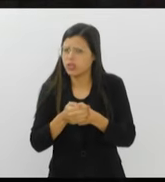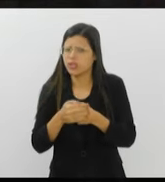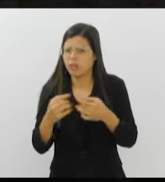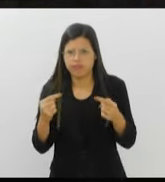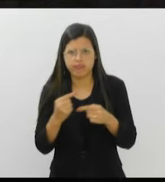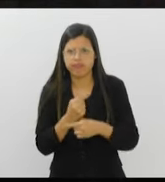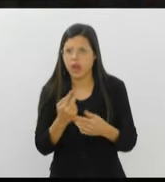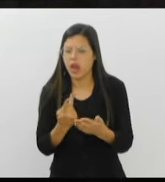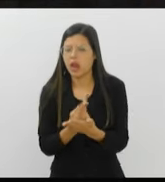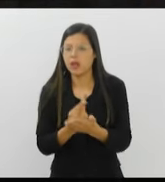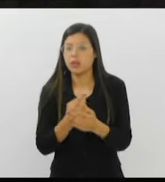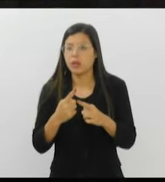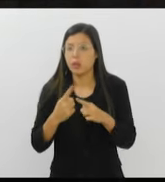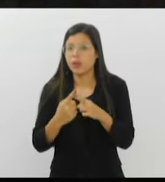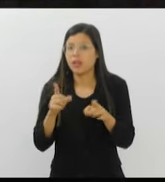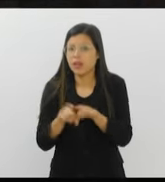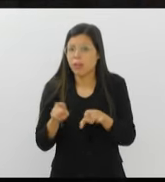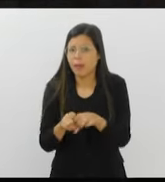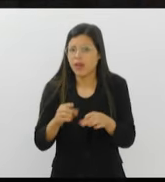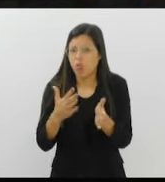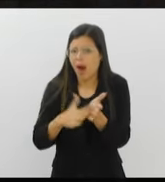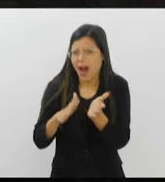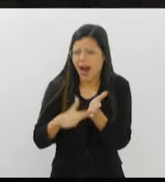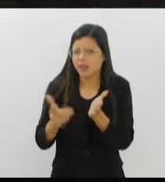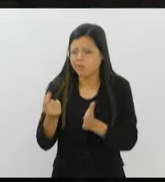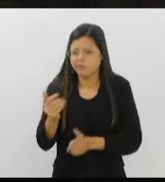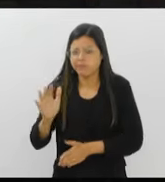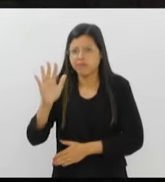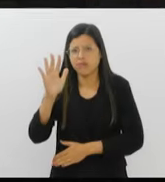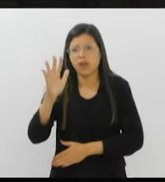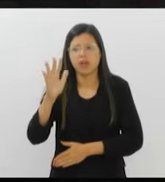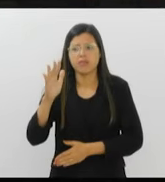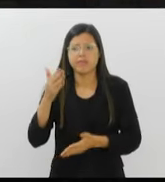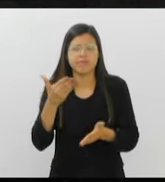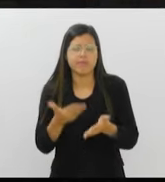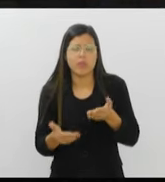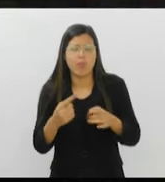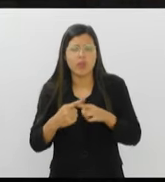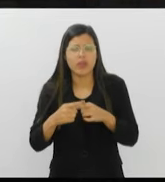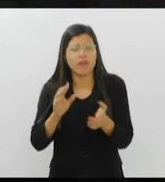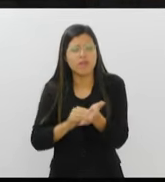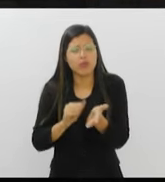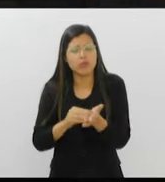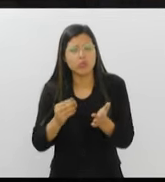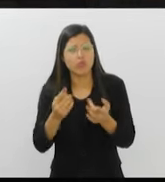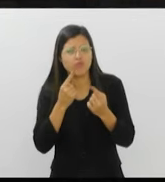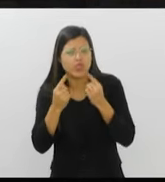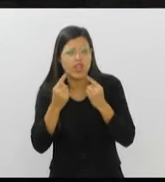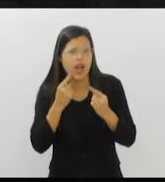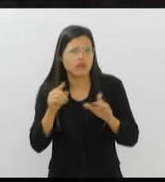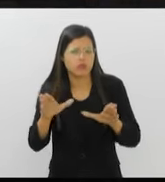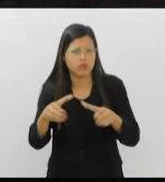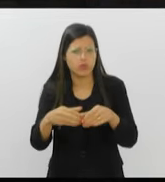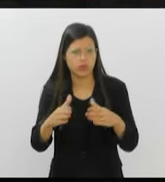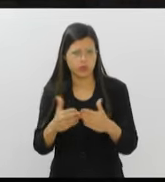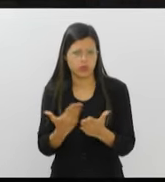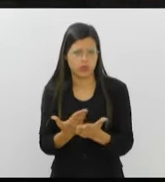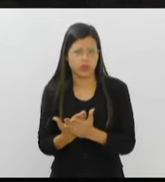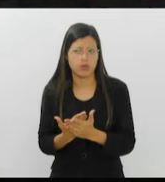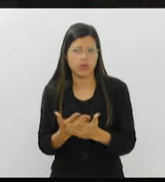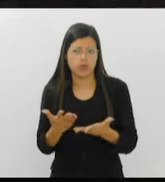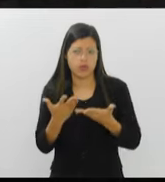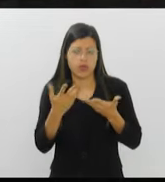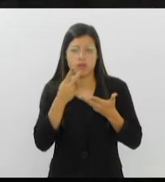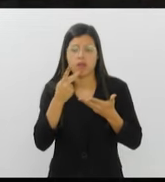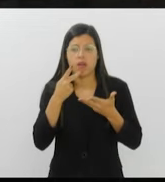custo que perde o sentido pela falta de mobilização e diálogo com as comunidades escolares. Então, eu queria dizer que essa queda